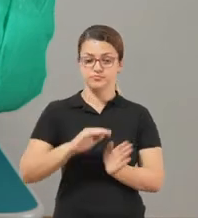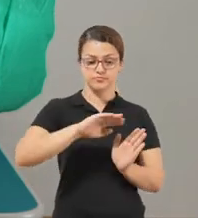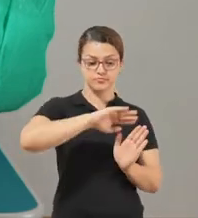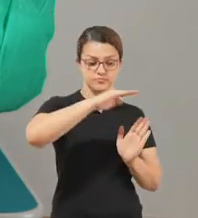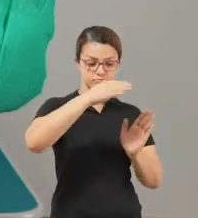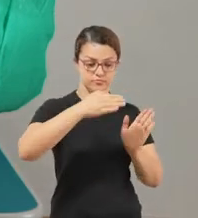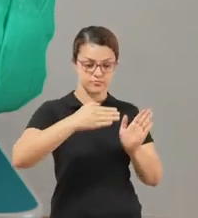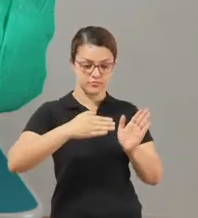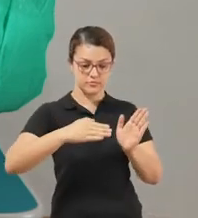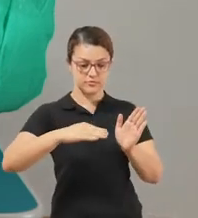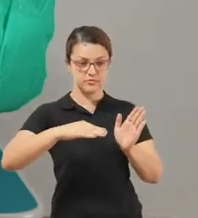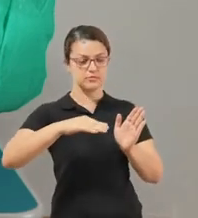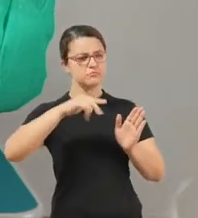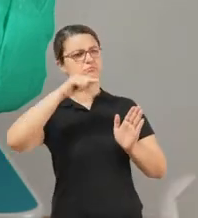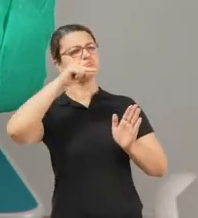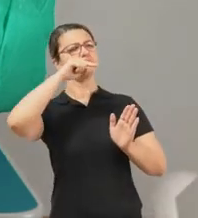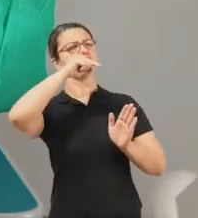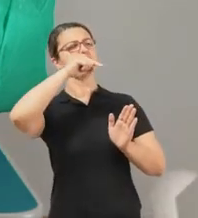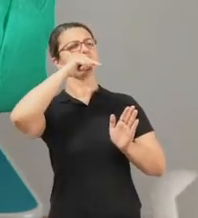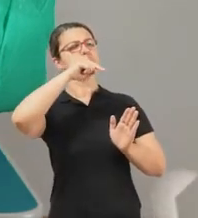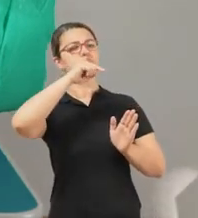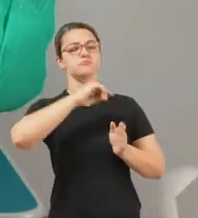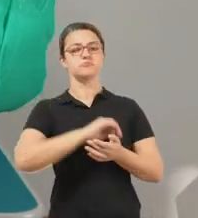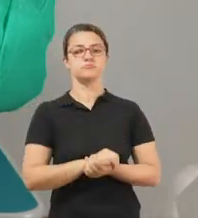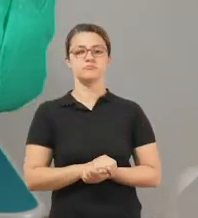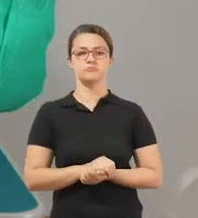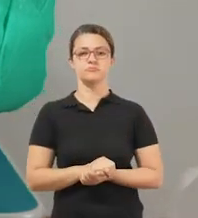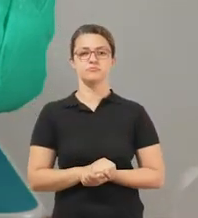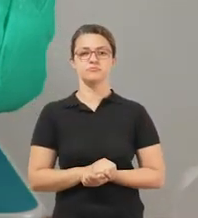Em cima daquela serra.